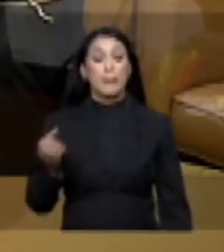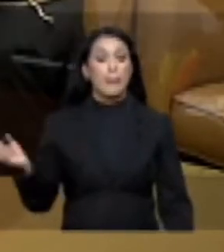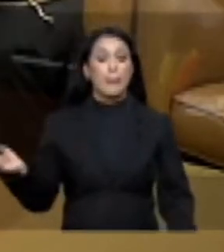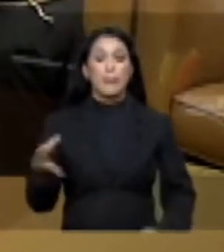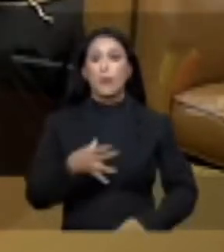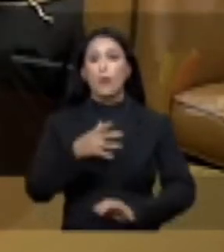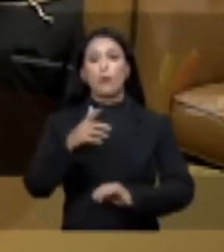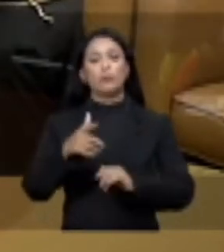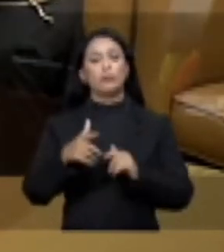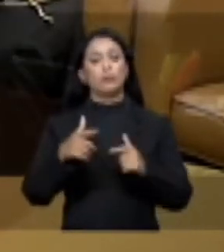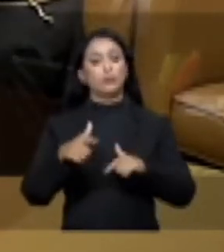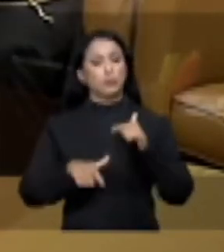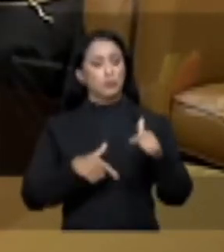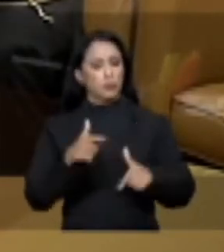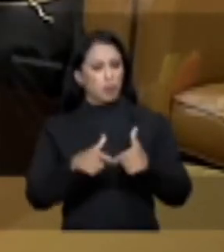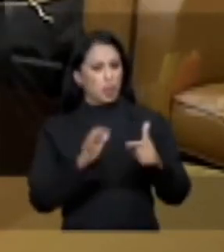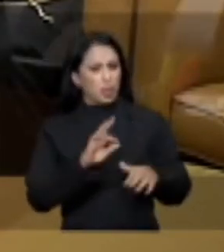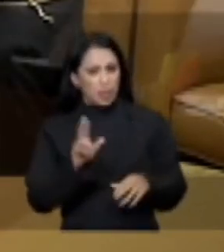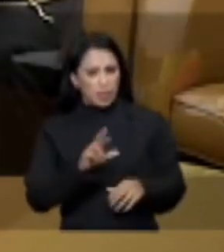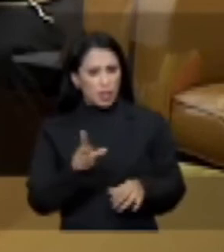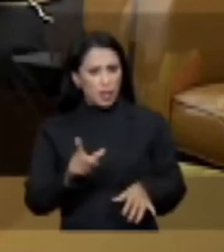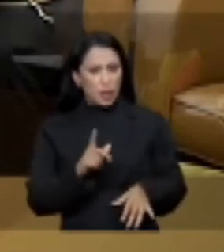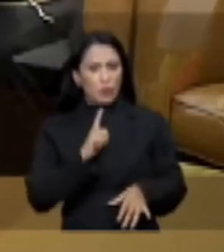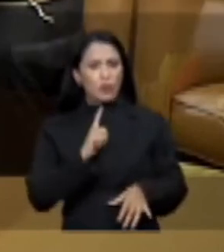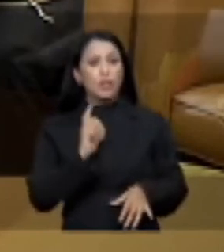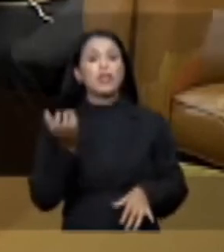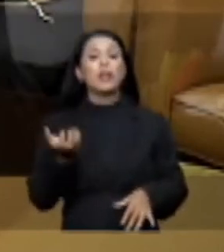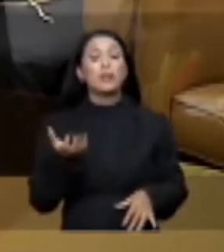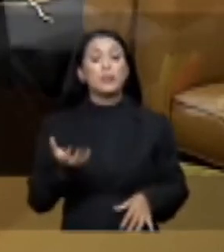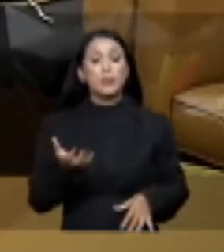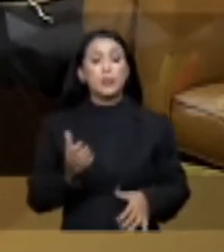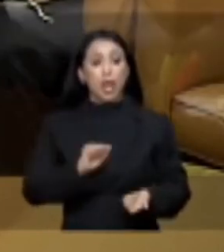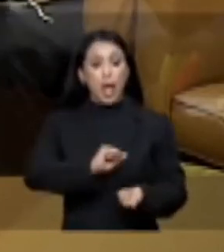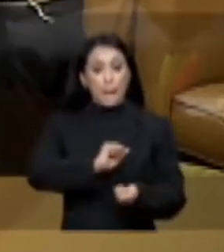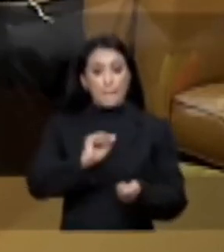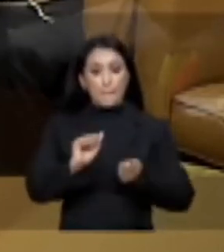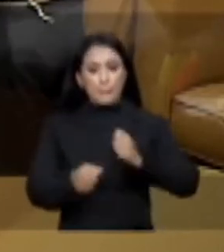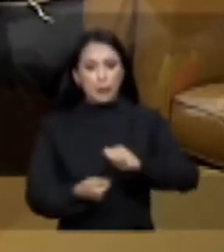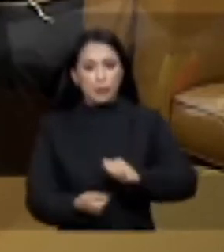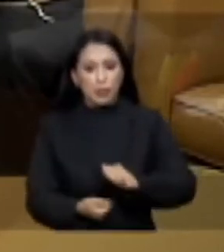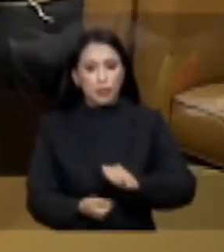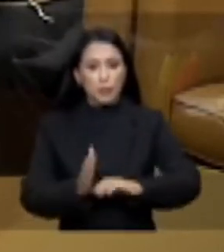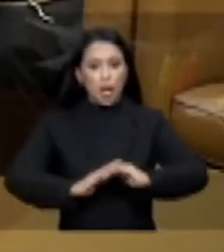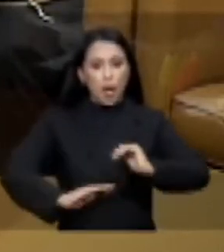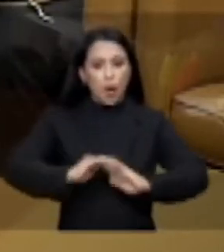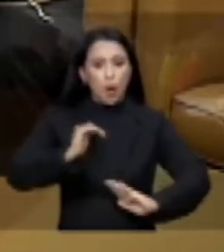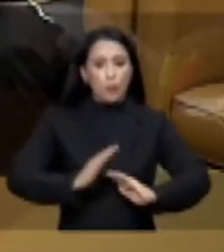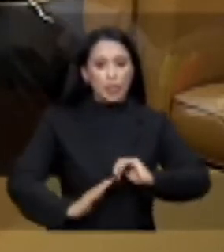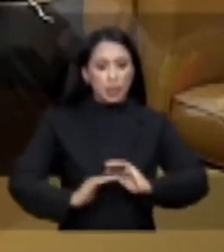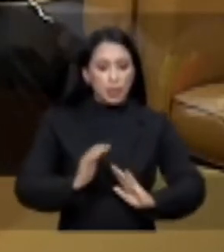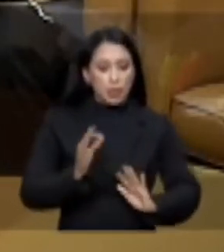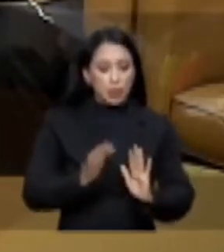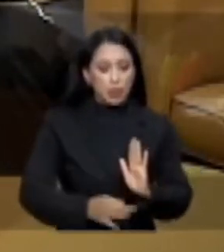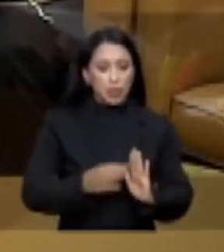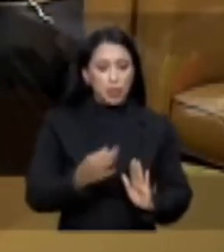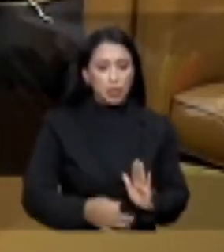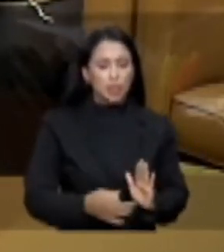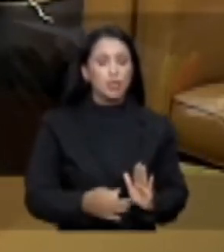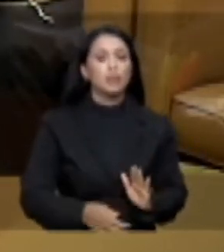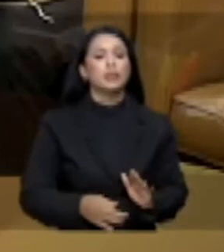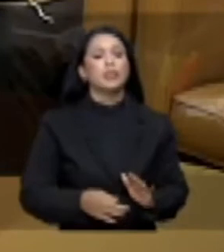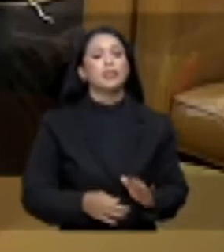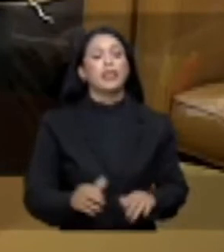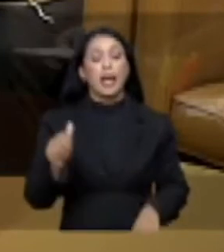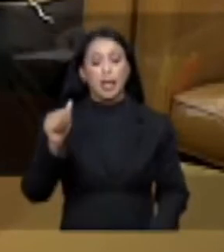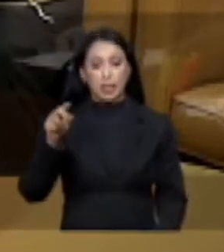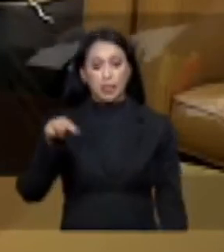não se busca aqui novas atividades. Muito pelo contrário, busca-se simplesmente readequar novas competências da agência para que se possa